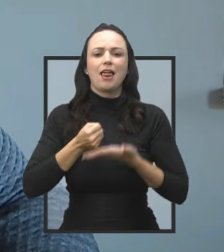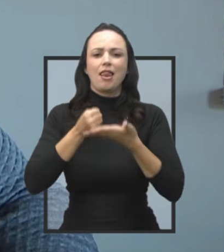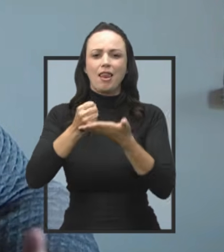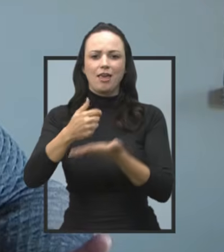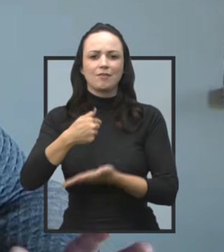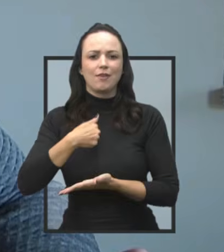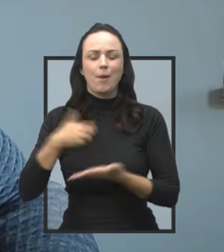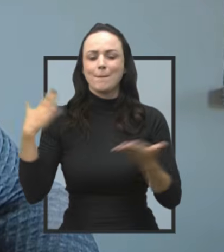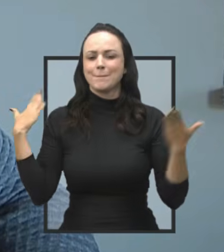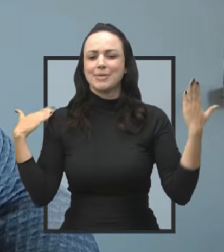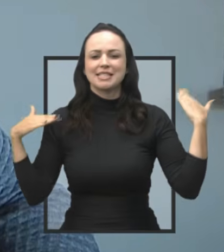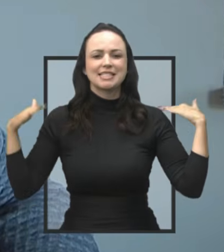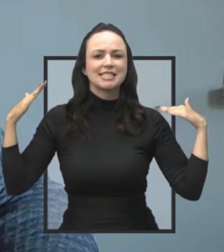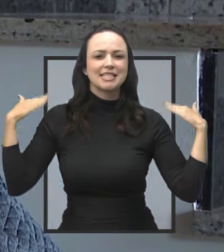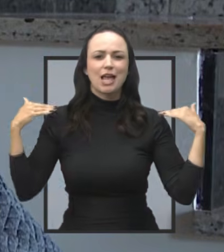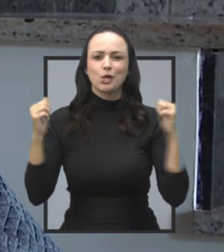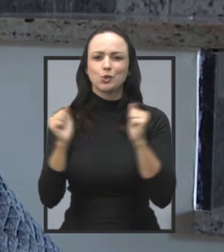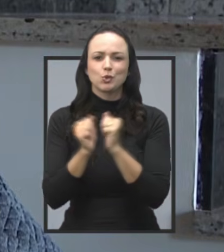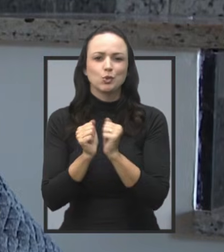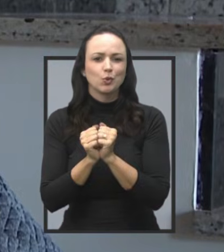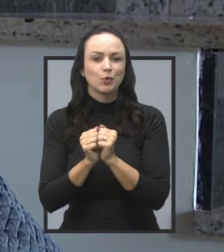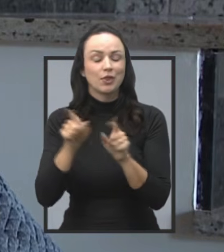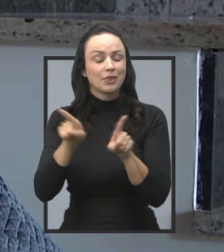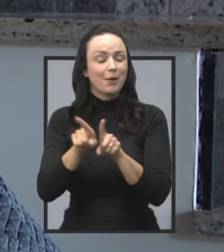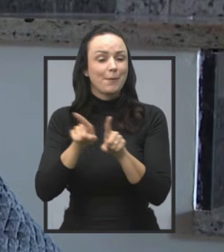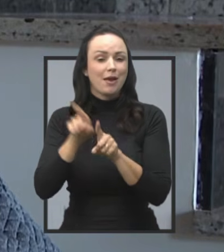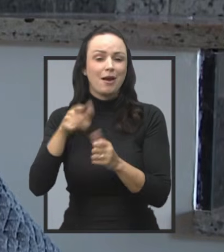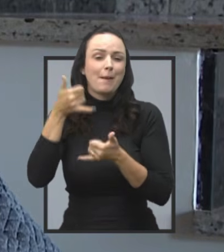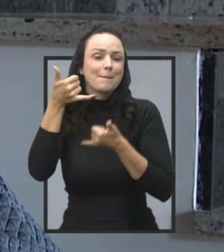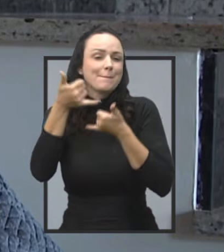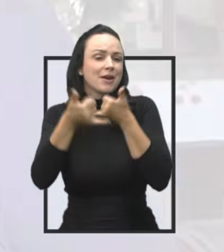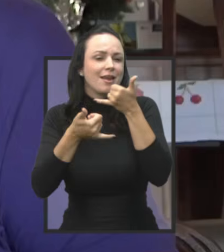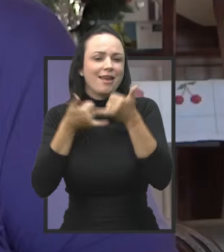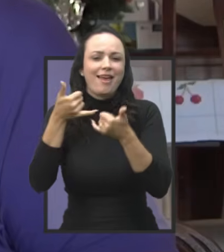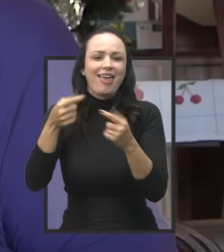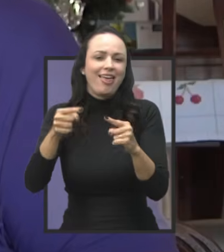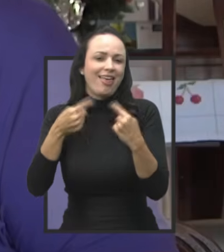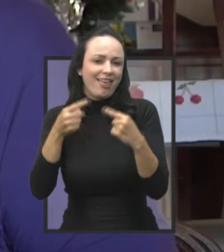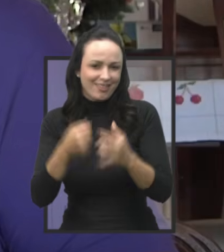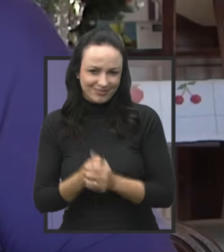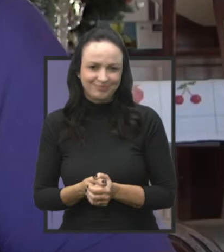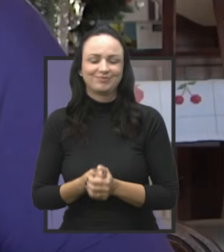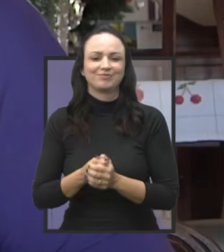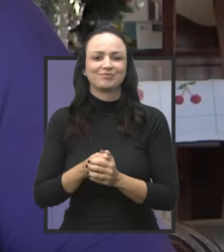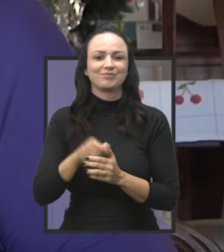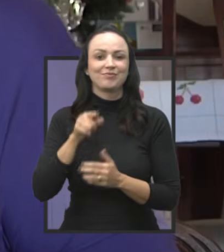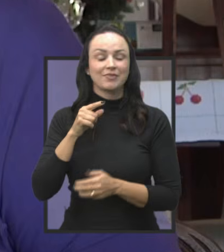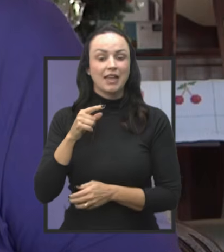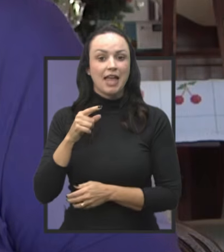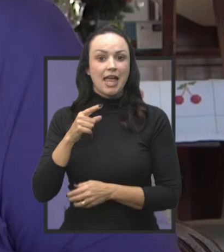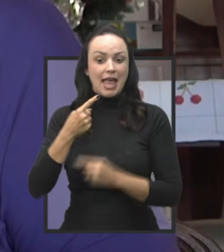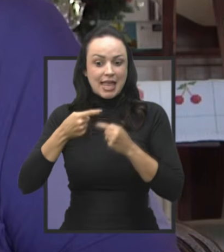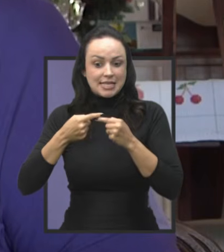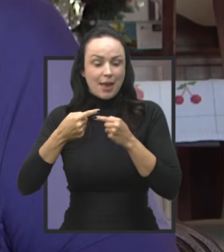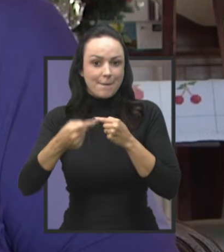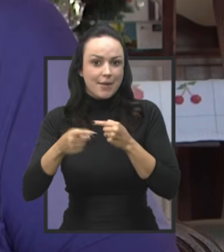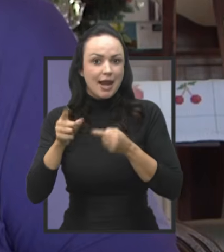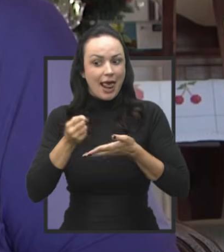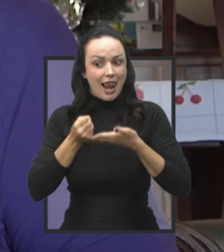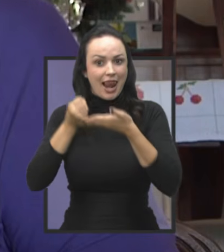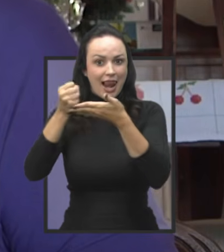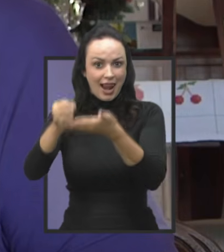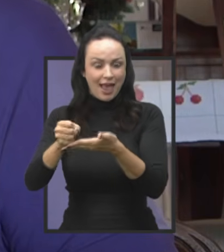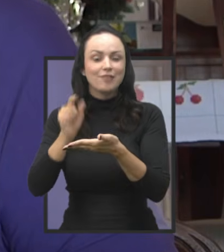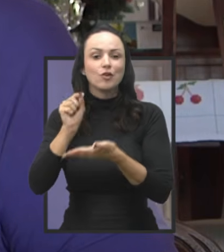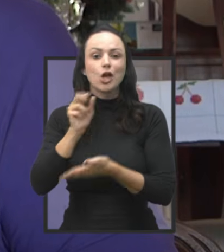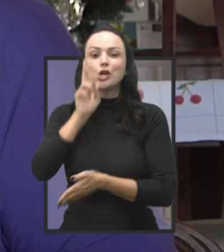eu passear com ele, era brincalhão. Ele levava a gente durante a semana à